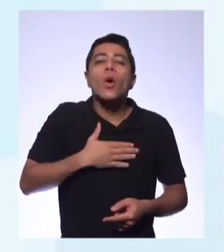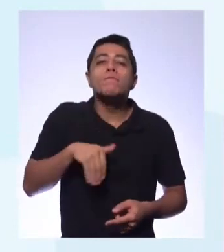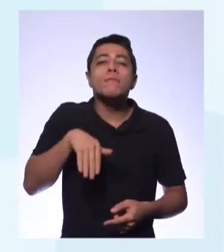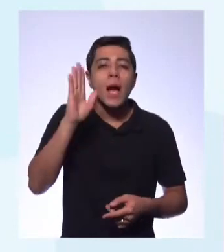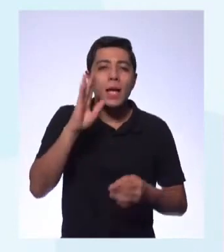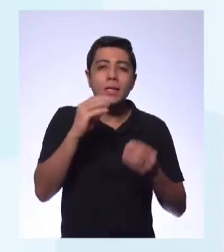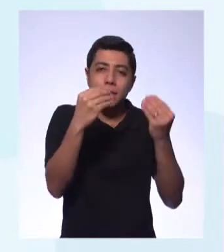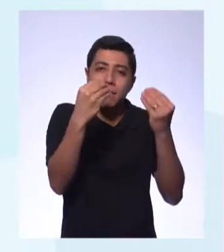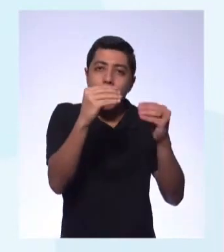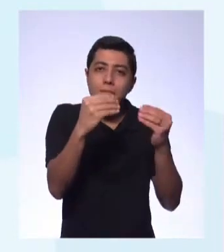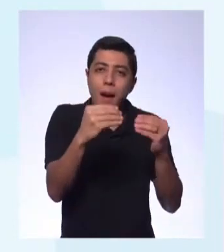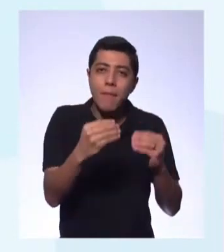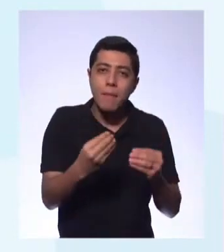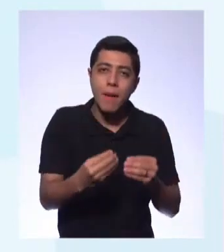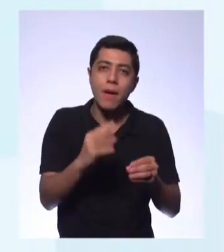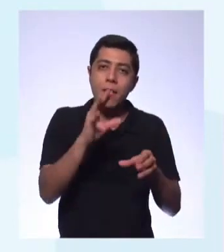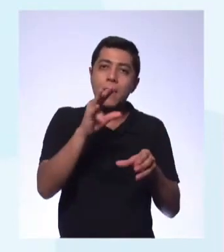sistema